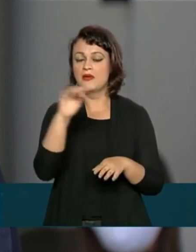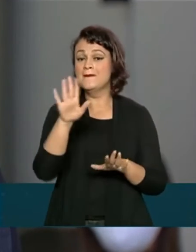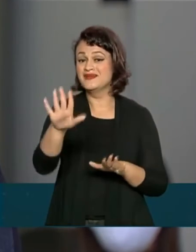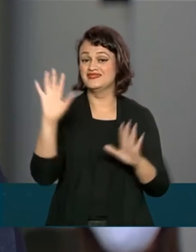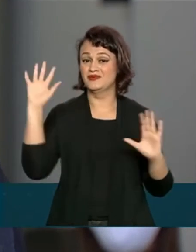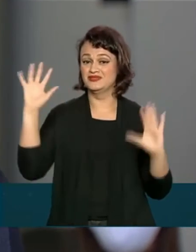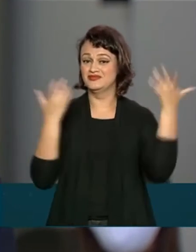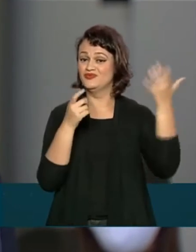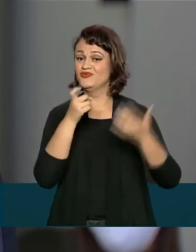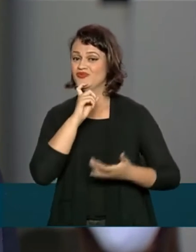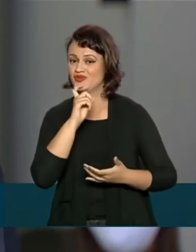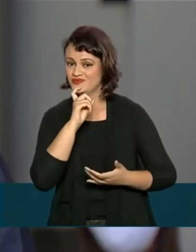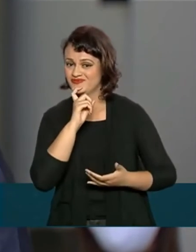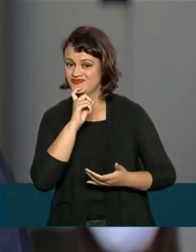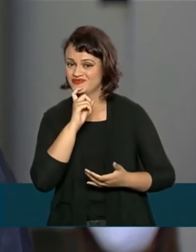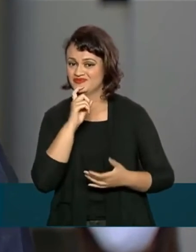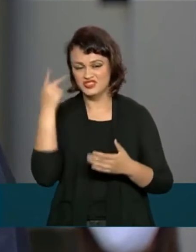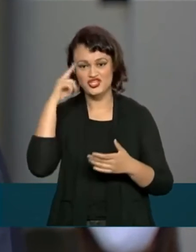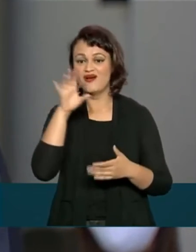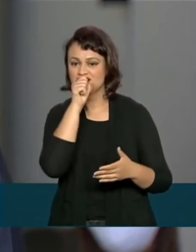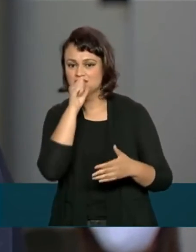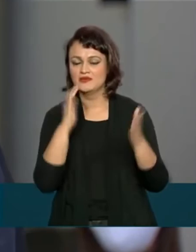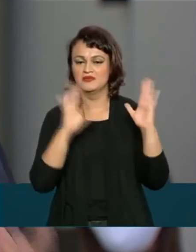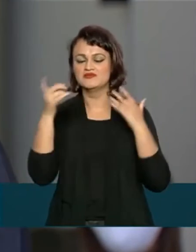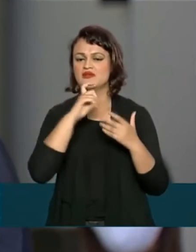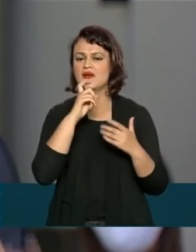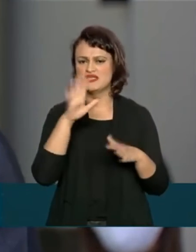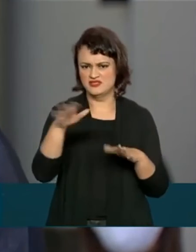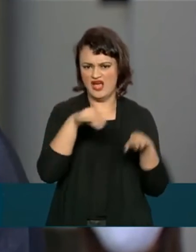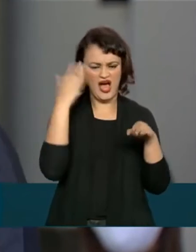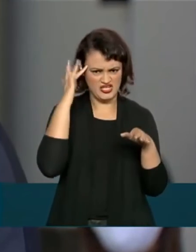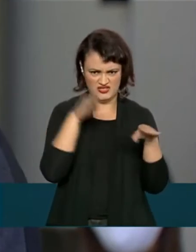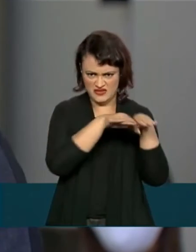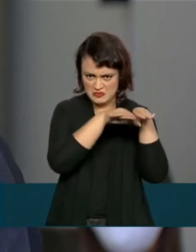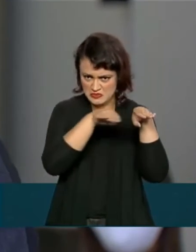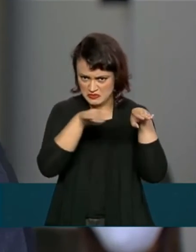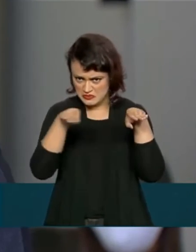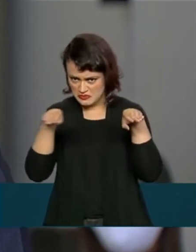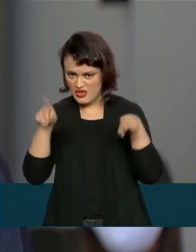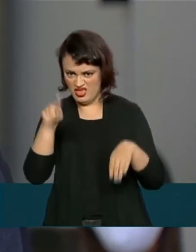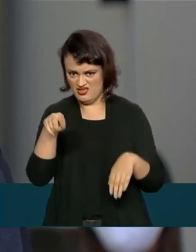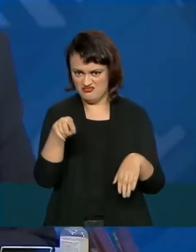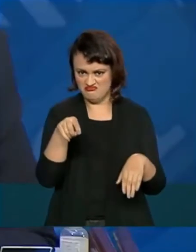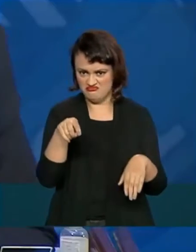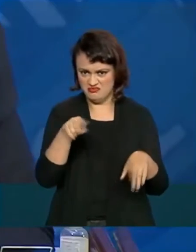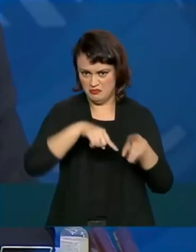com o início do inverno, Sim. no sábado, o senhor acredita que mantém-se essa estabilidade para todo o país? Entendi.